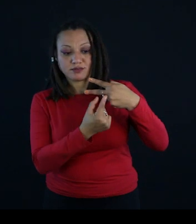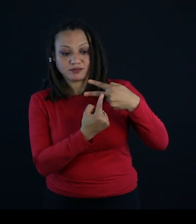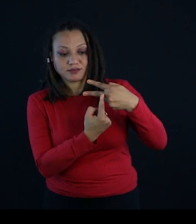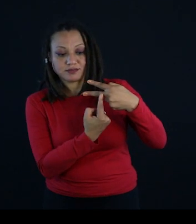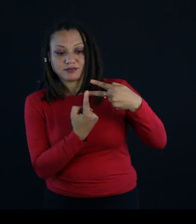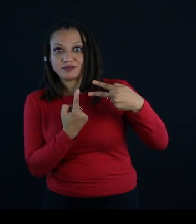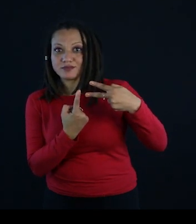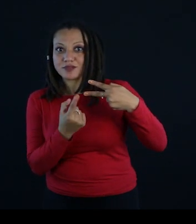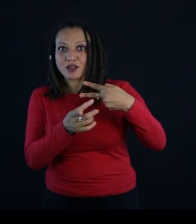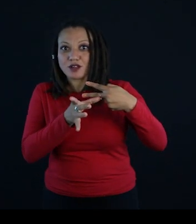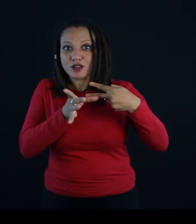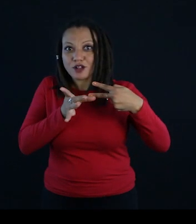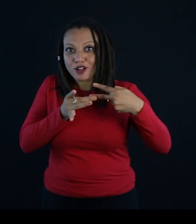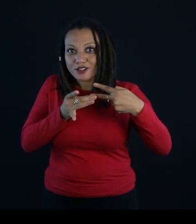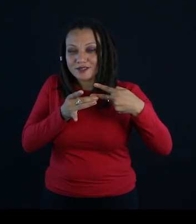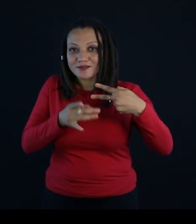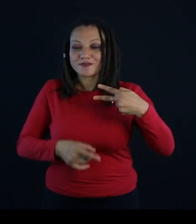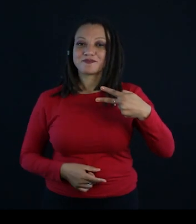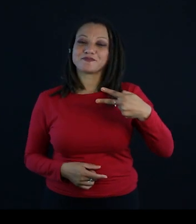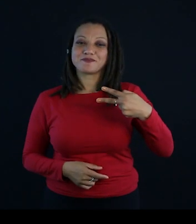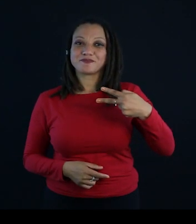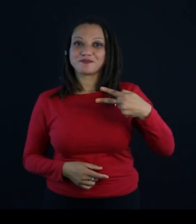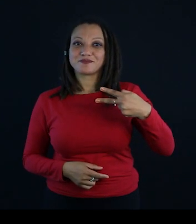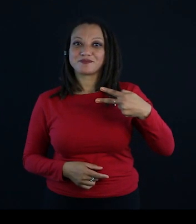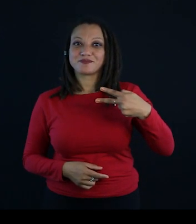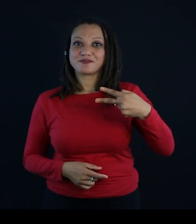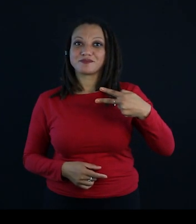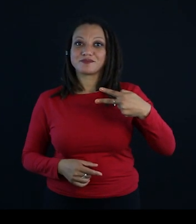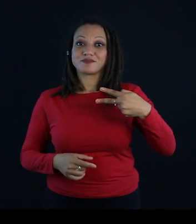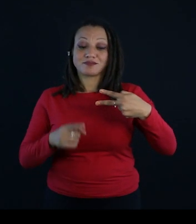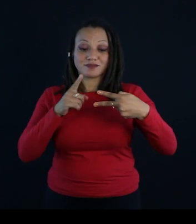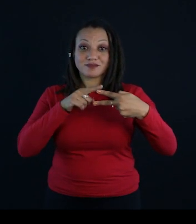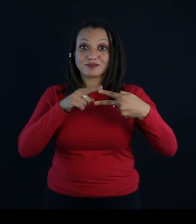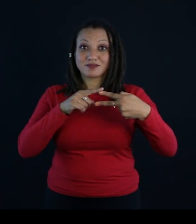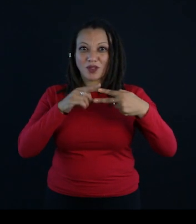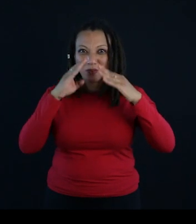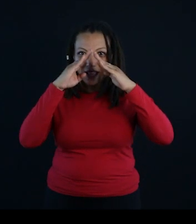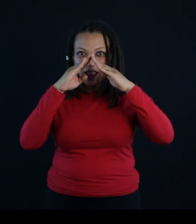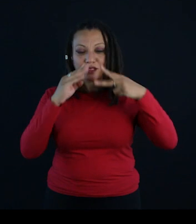de baixo da mola pra frente, cola.